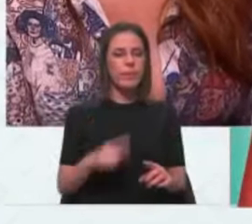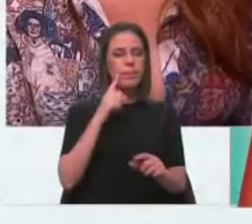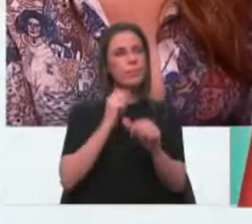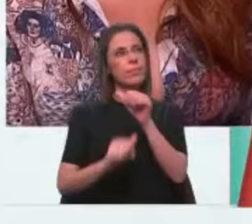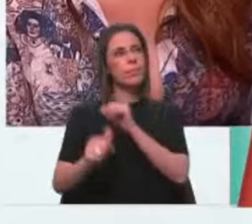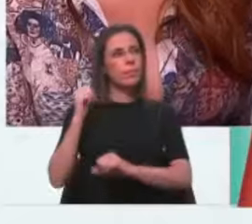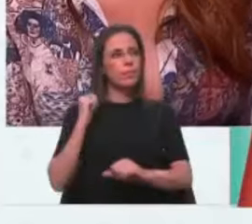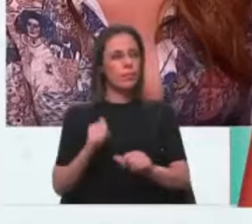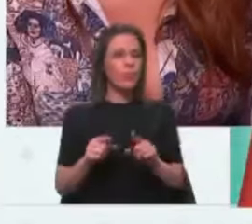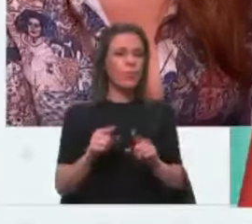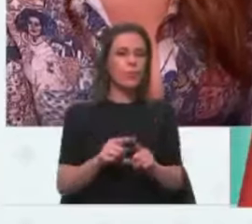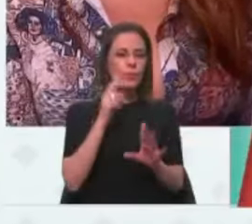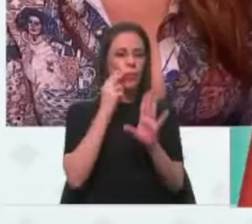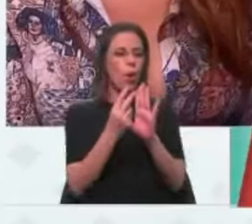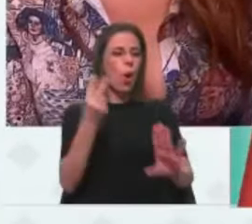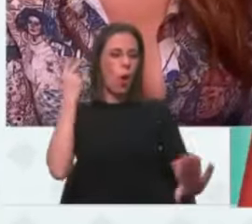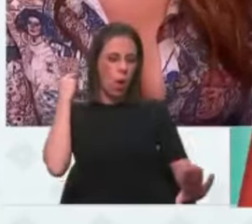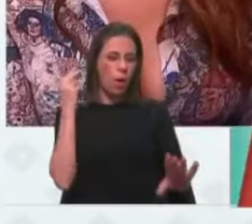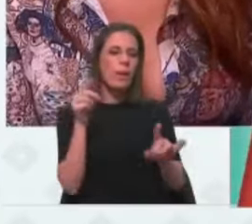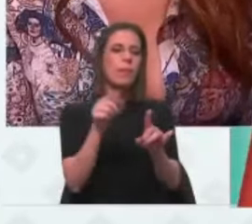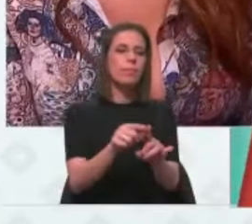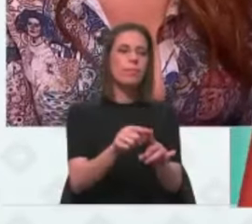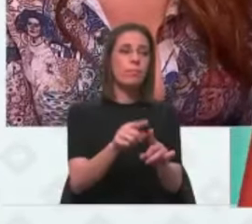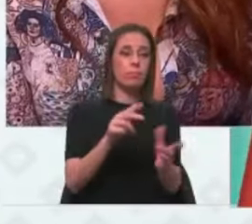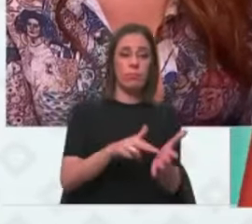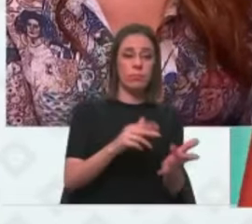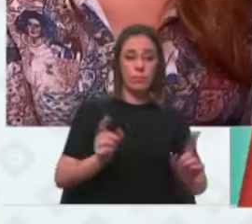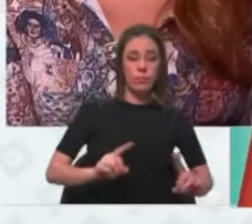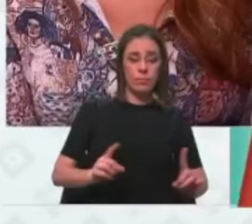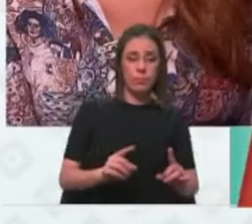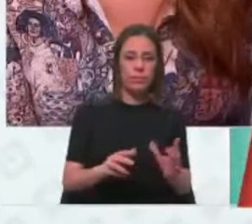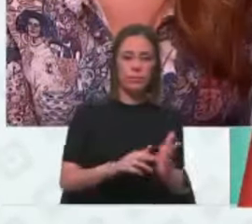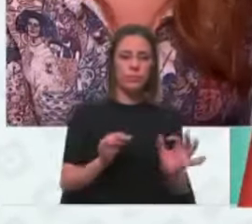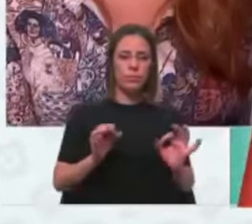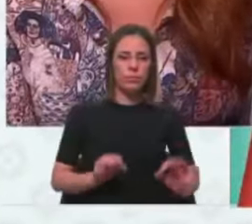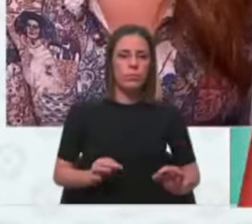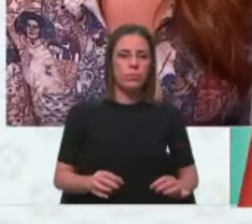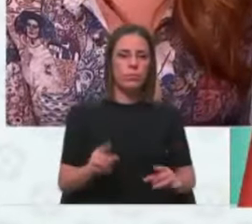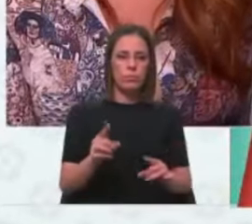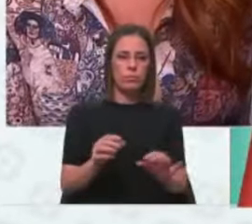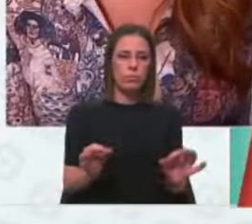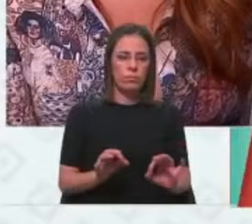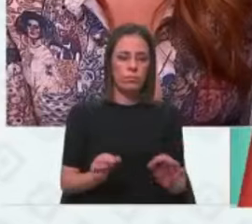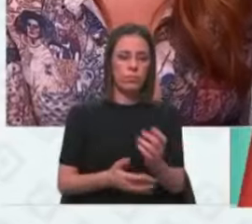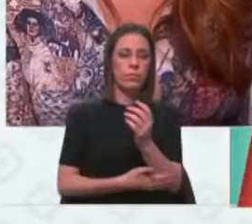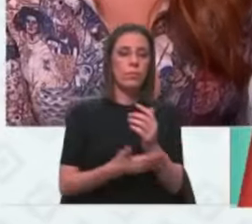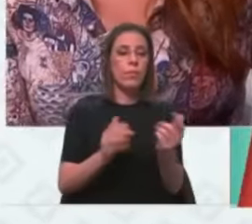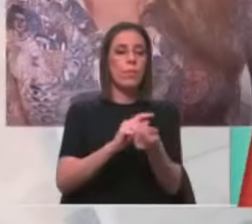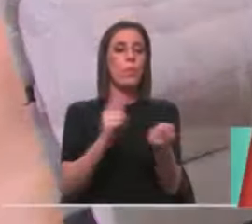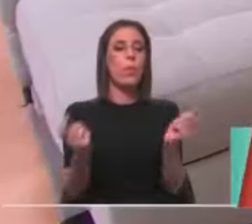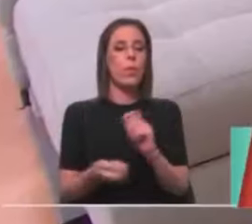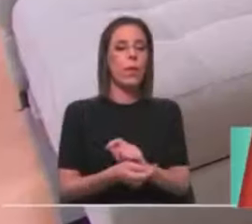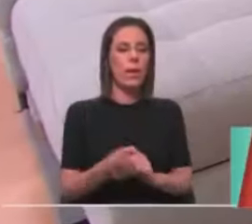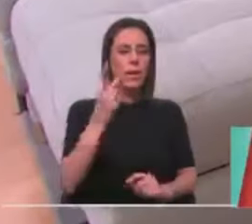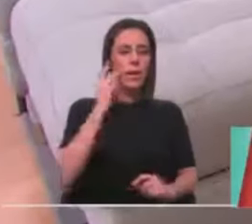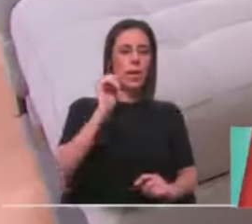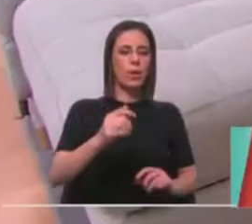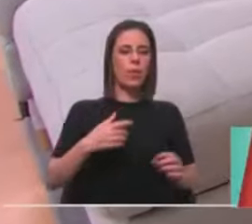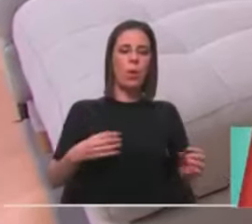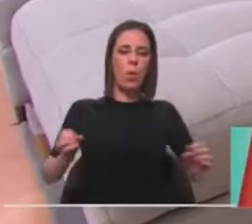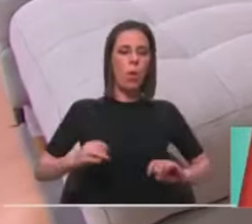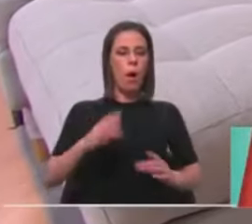O que é que tu não estavas à espera de não, todo para de aquilo todo. para a mudança que ia acontecer na tua vida. Não